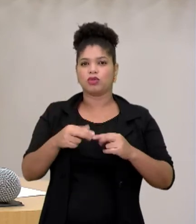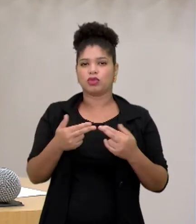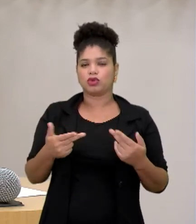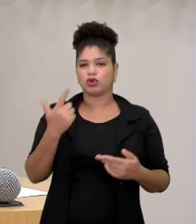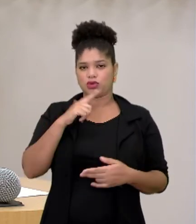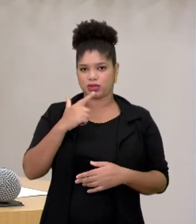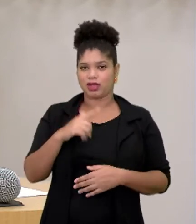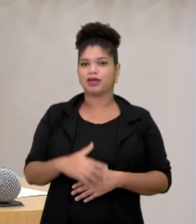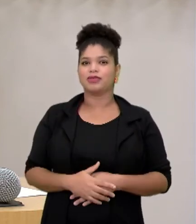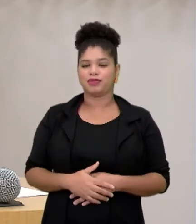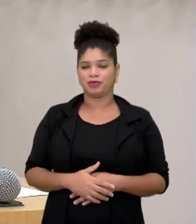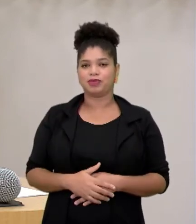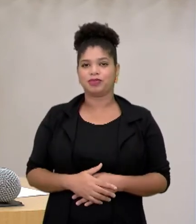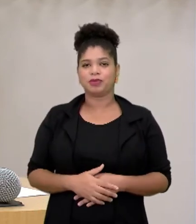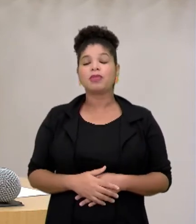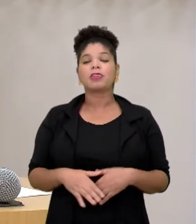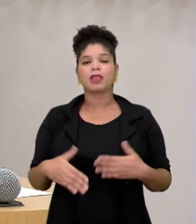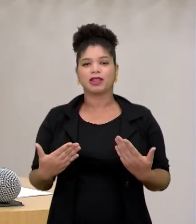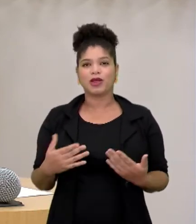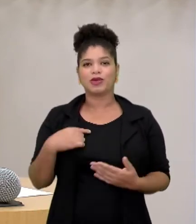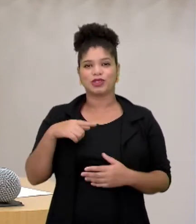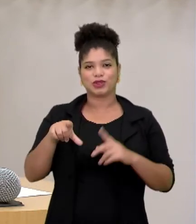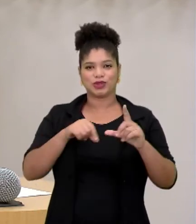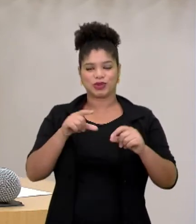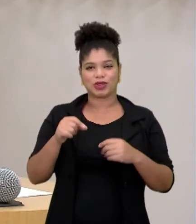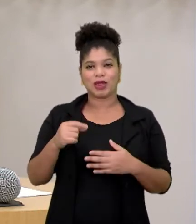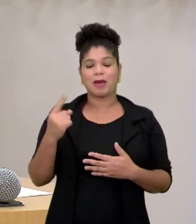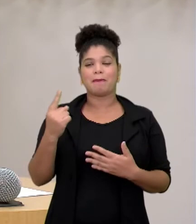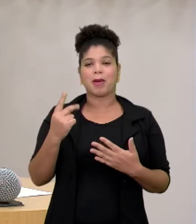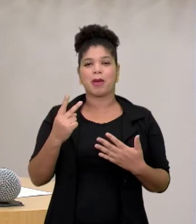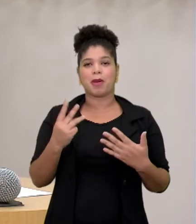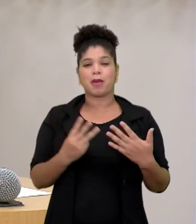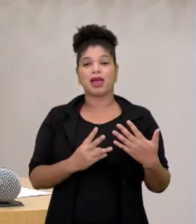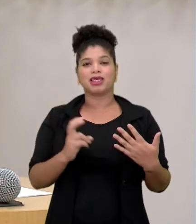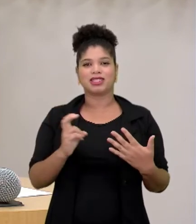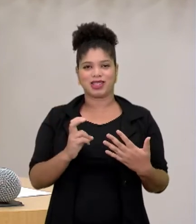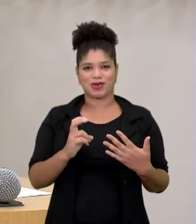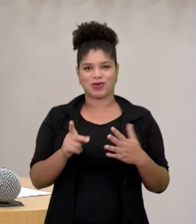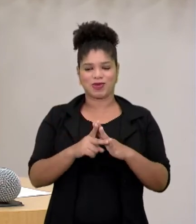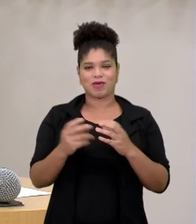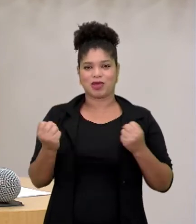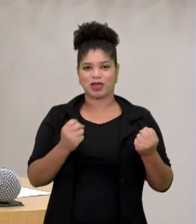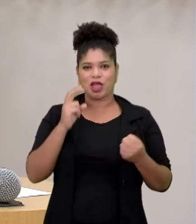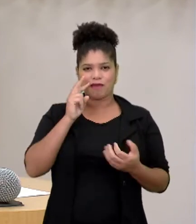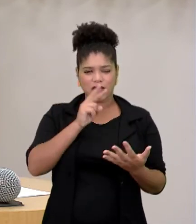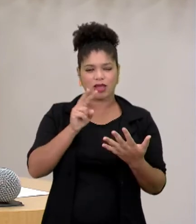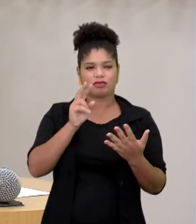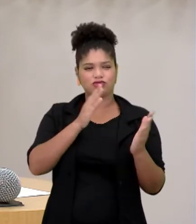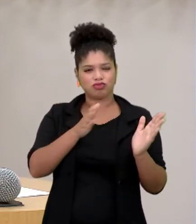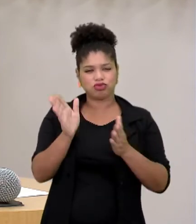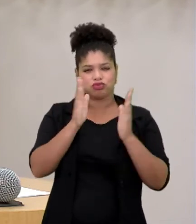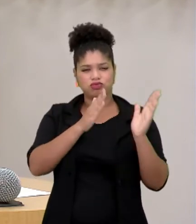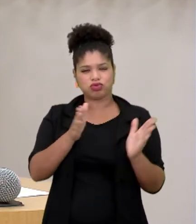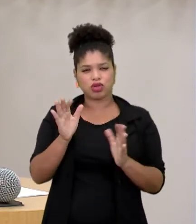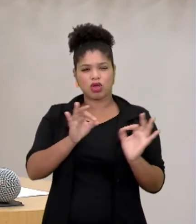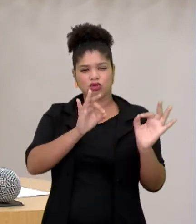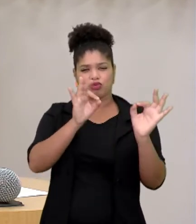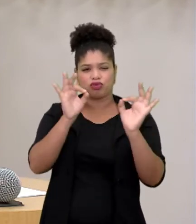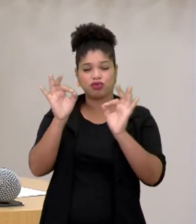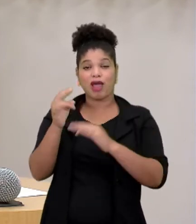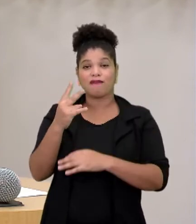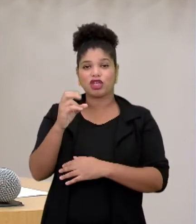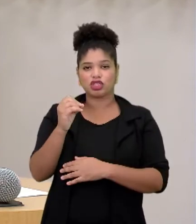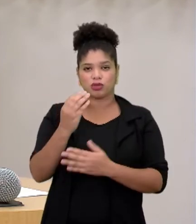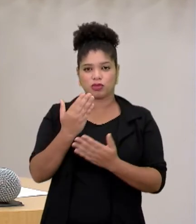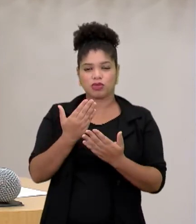Então, dentro desse dia que eu separei esse top cinco comerciais de automóveis, eu tinha, eu vi vários comerciais, passei assim uns 20 minutos estudando,